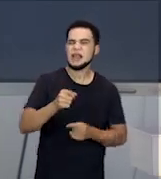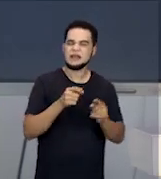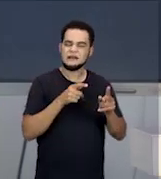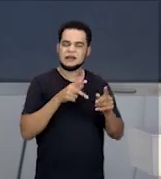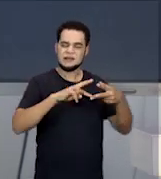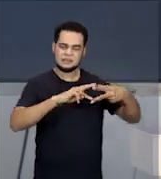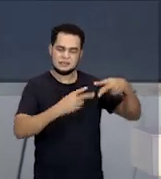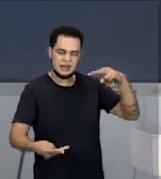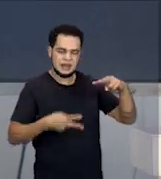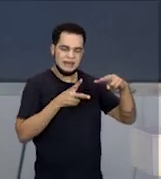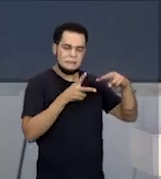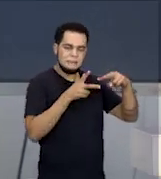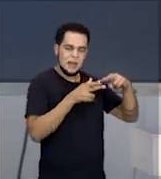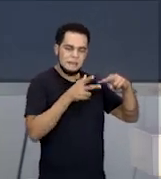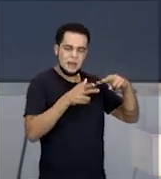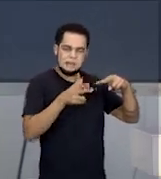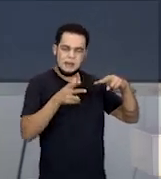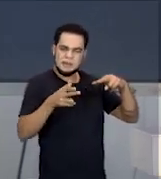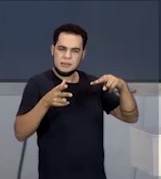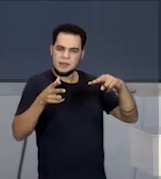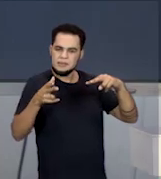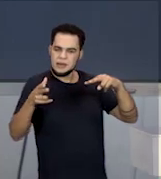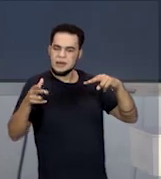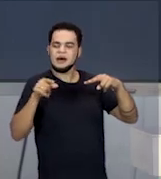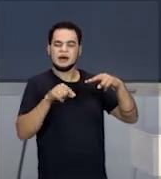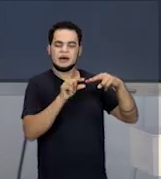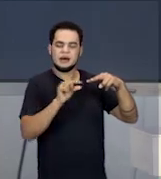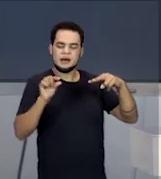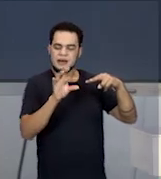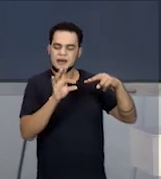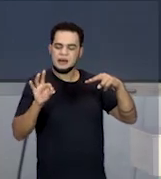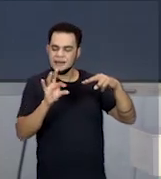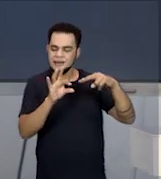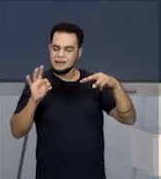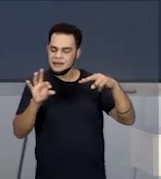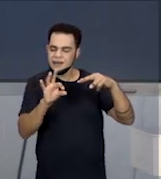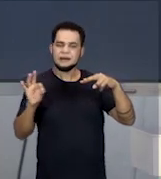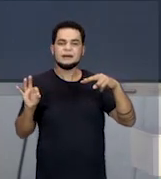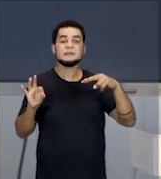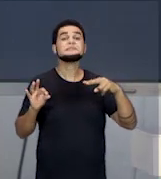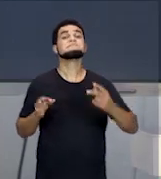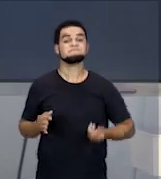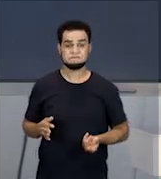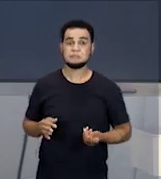fragmentos específicos do DNA. Tá? E e nós